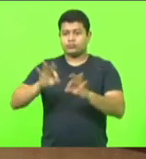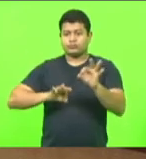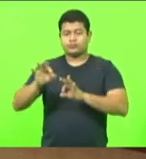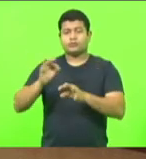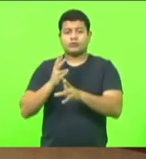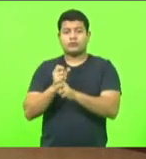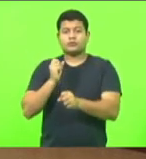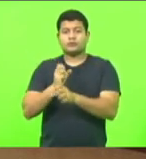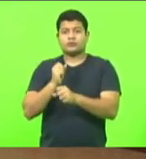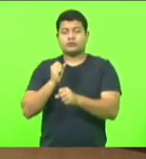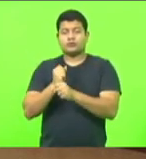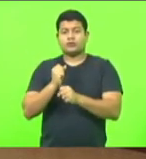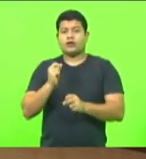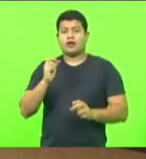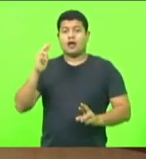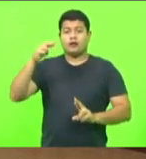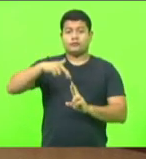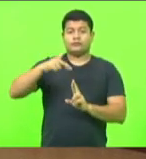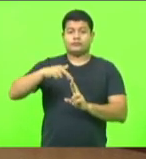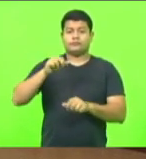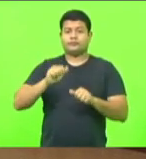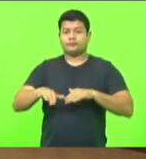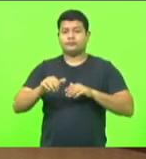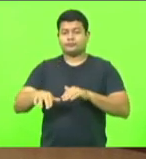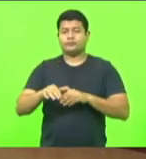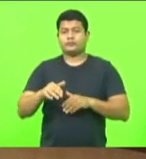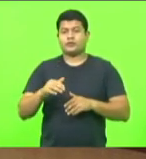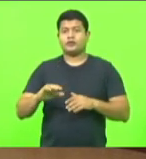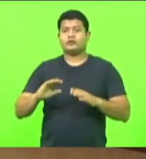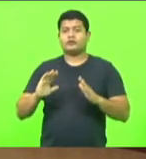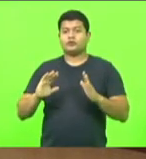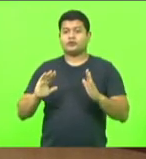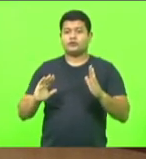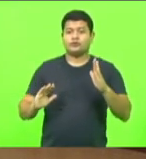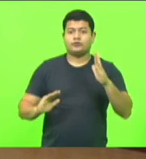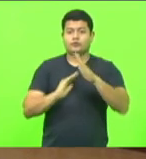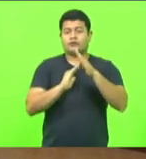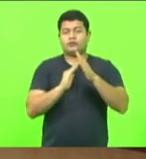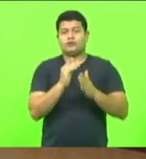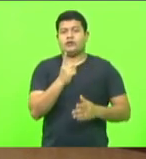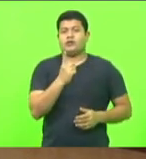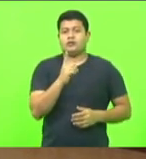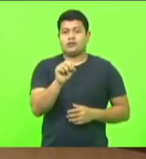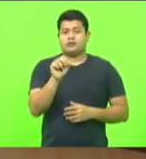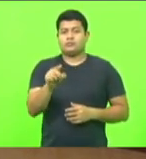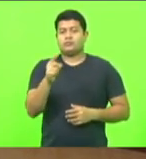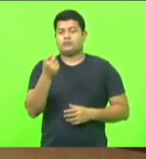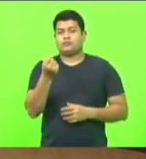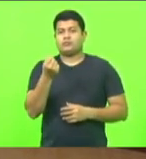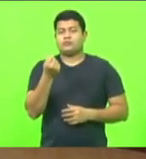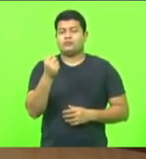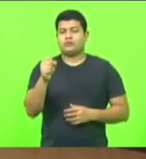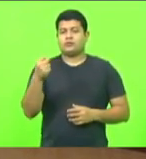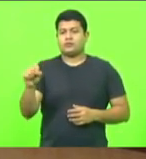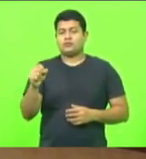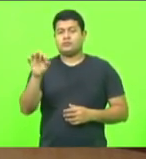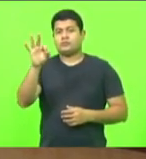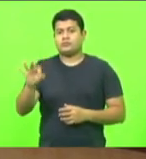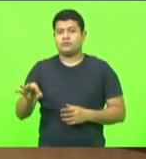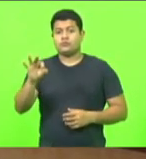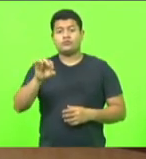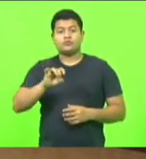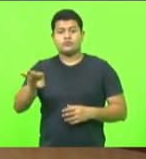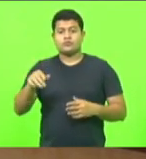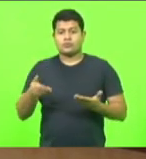referente a setembro deste ano, alcançou o patamar de 10,78%. Ou seja, apenas a inflação de